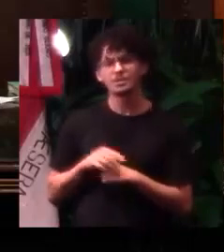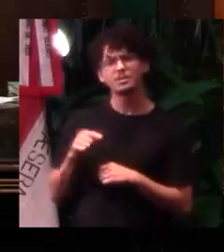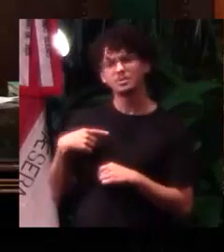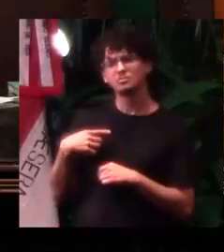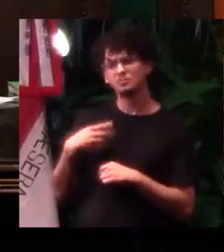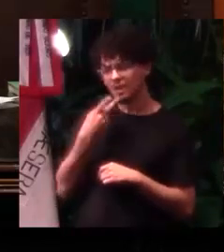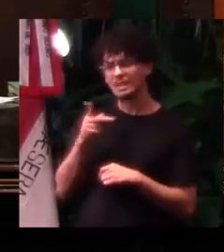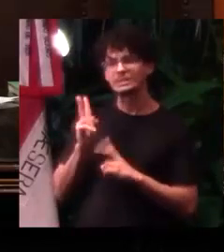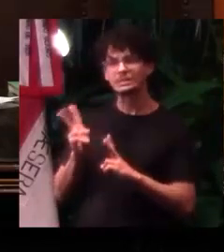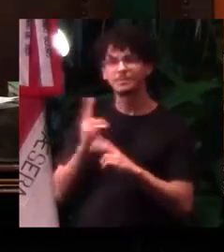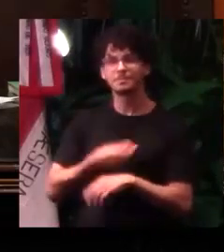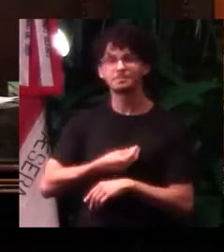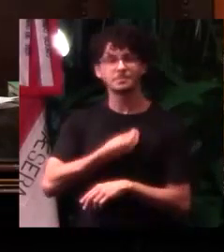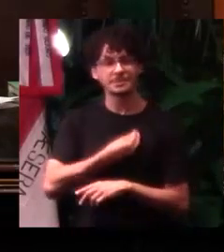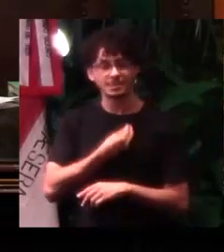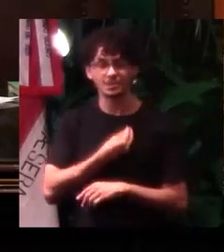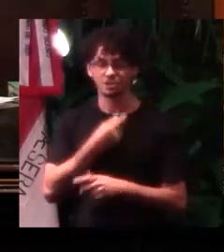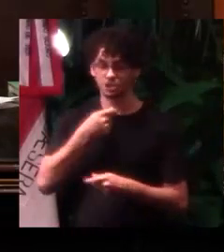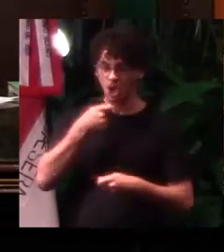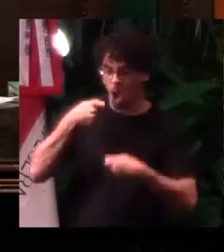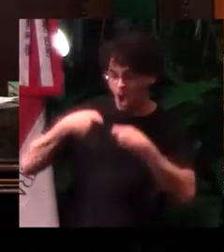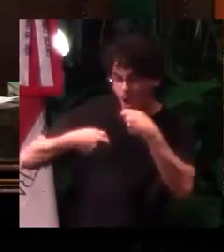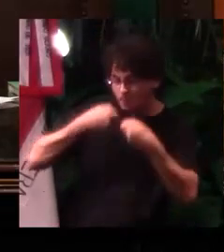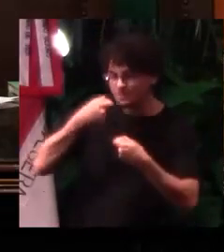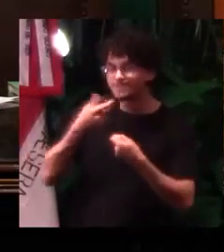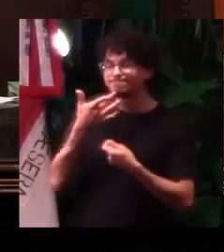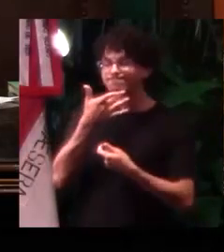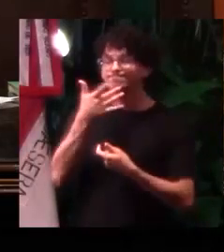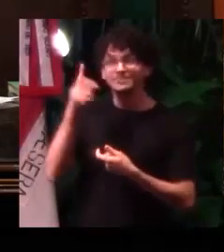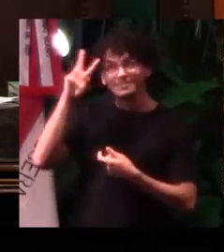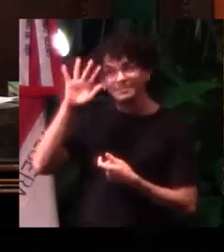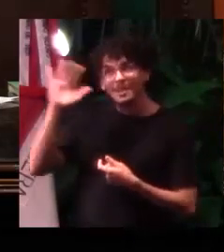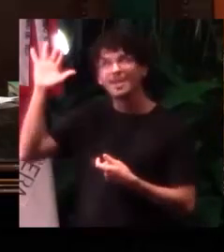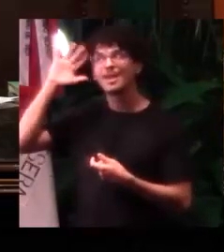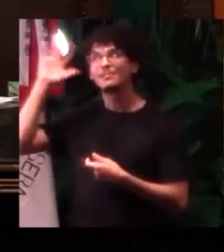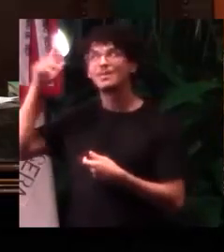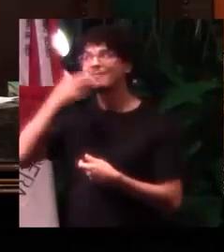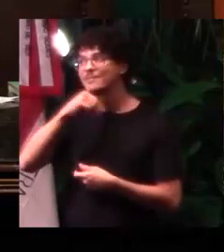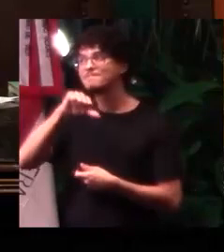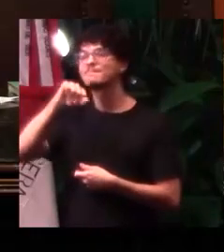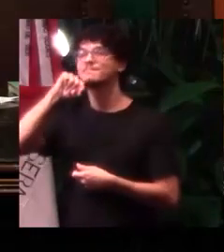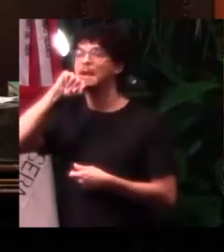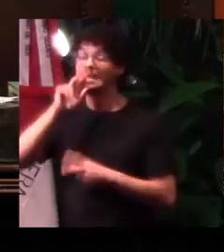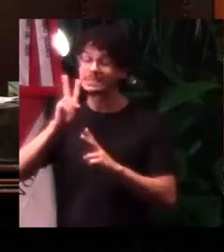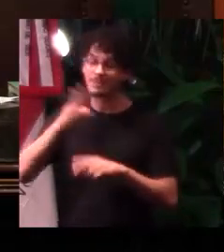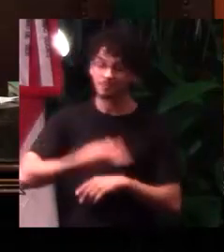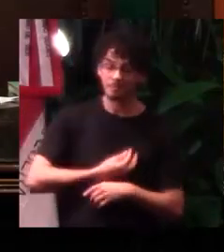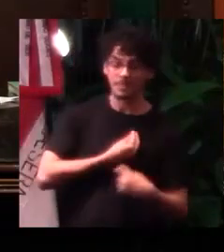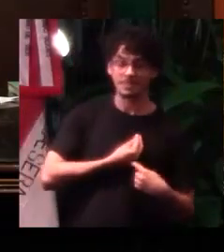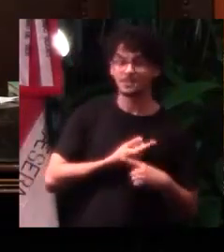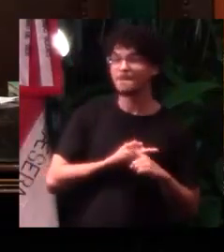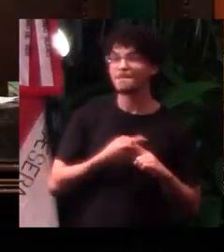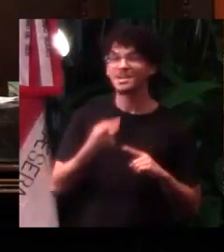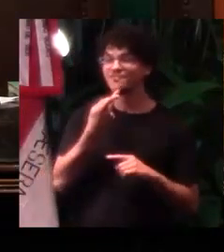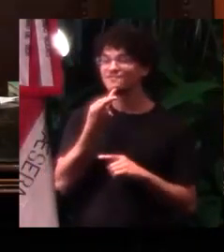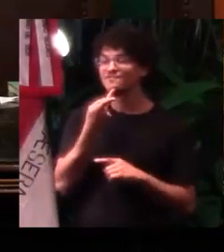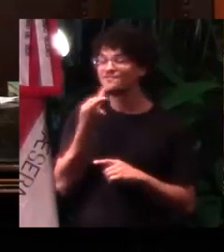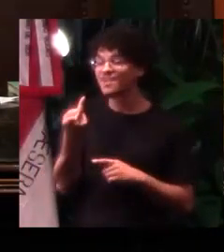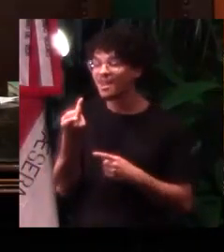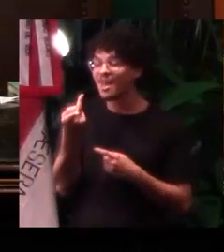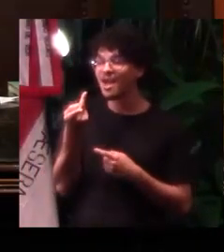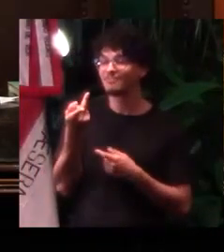né? Sempre que comiam alguma coisa gostosa, se lembravam dele, sempre... Ele estava sempre presente, mas não falavam mais nele.